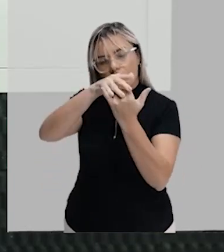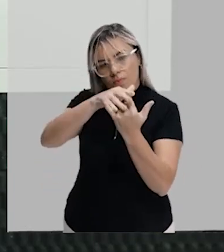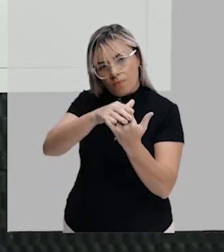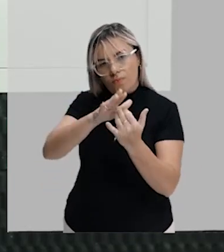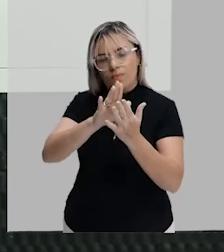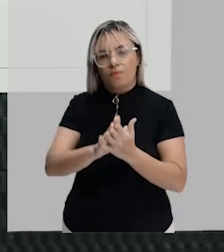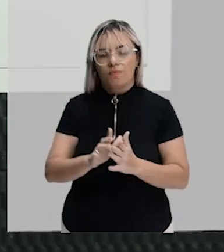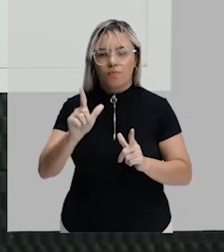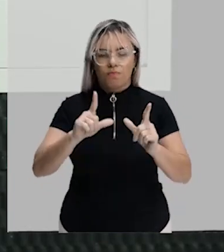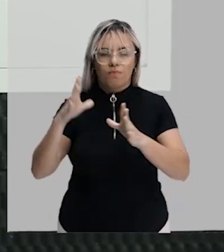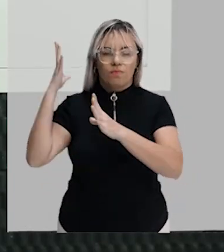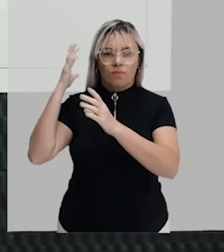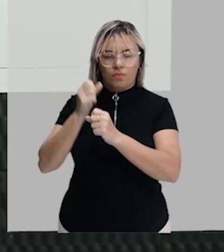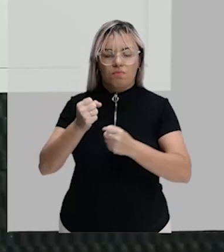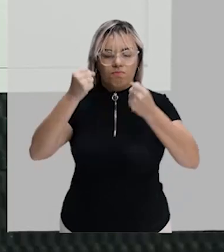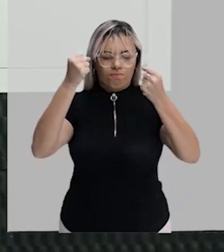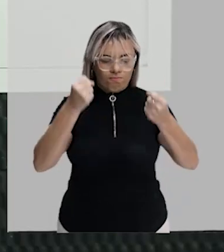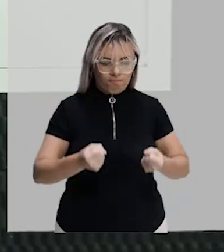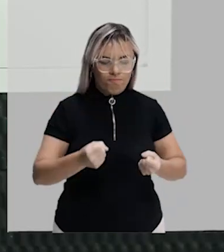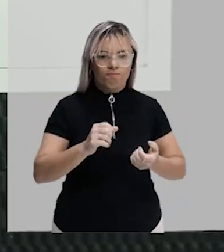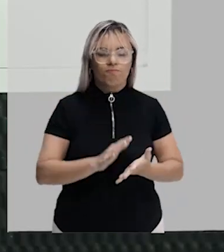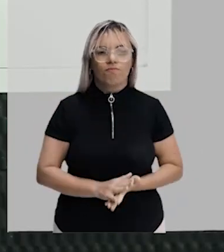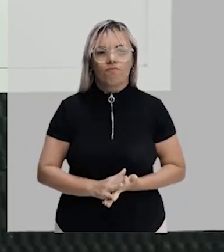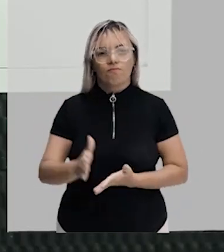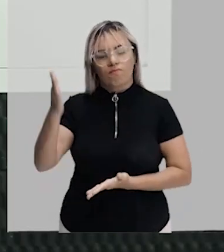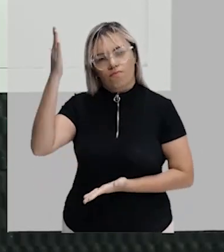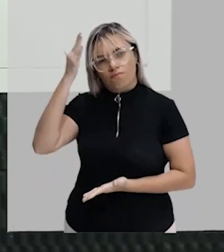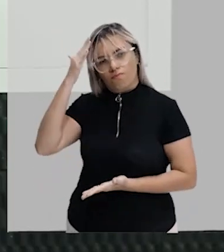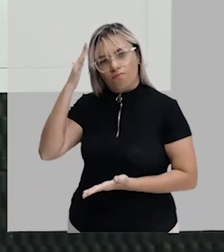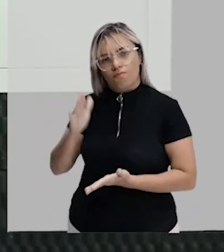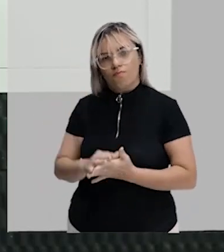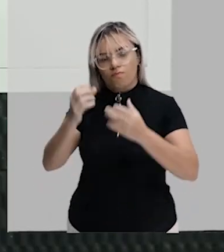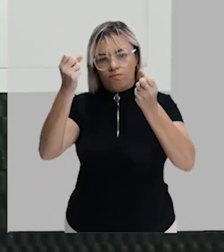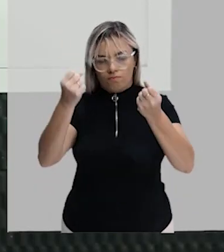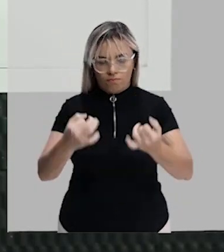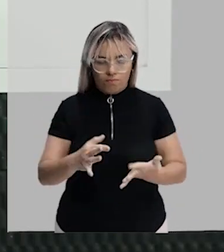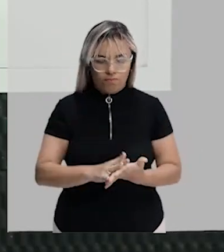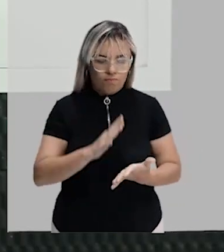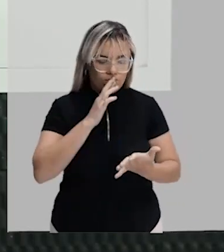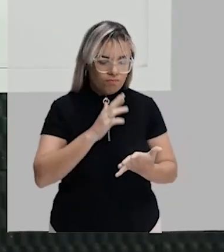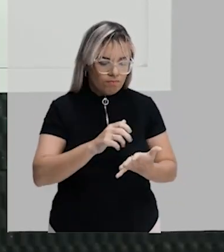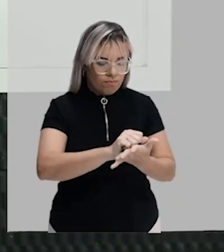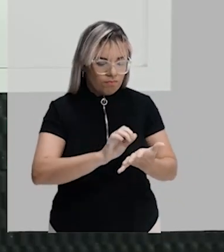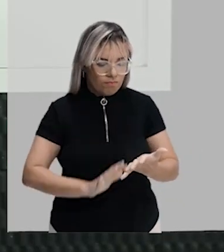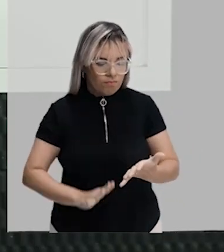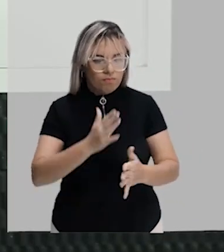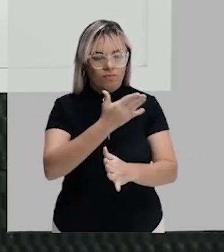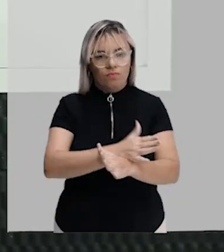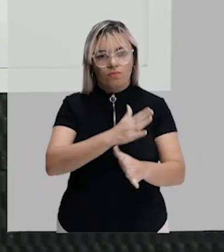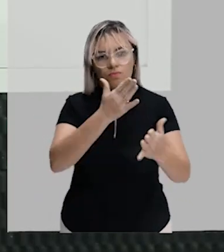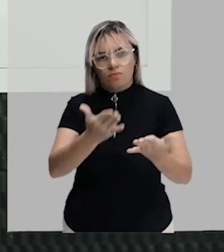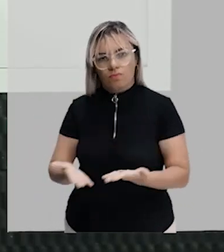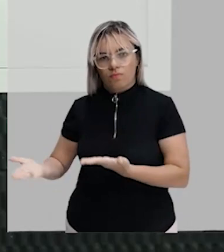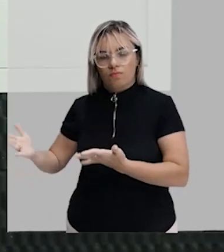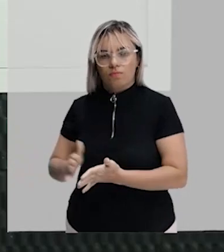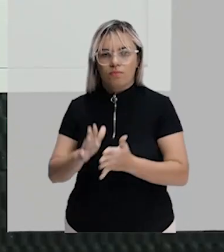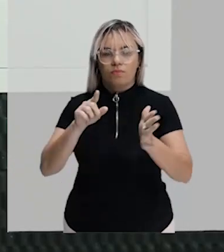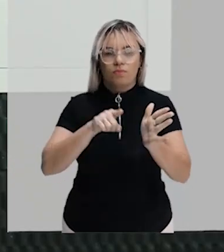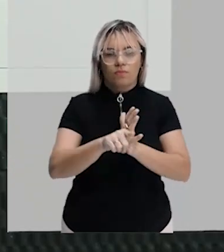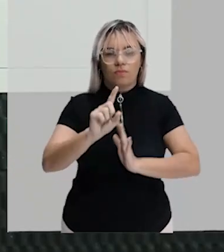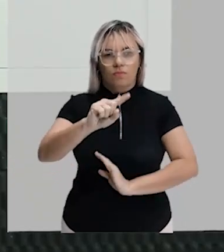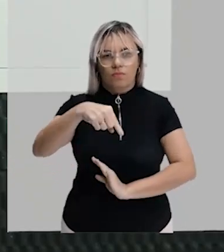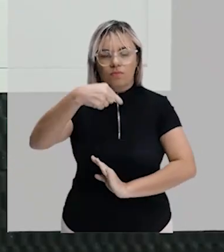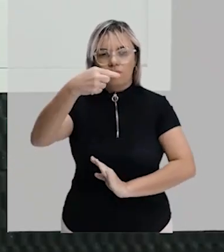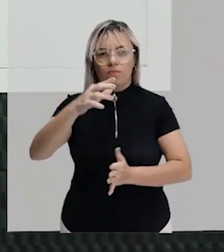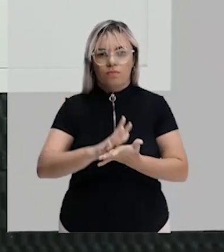essa aula para que você possa compreender as aulas de exercício. Tá? A gente vai resolver algumas questões, depois a gente